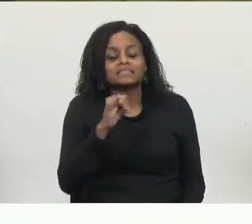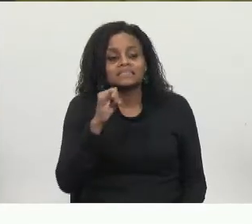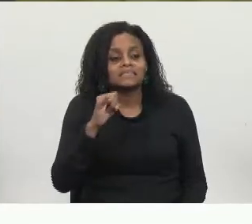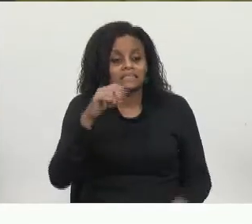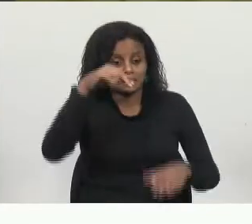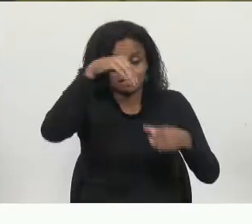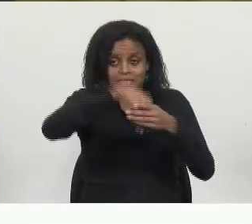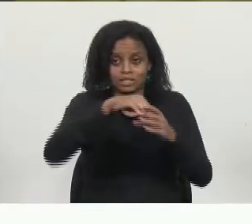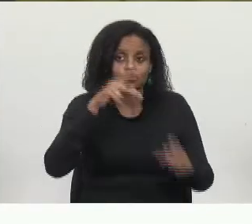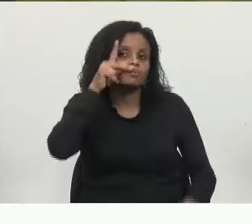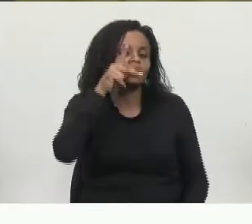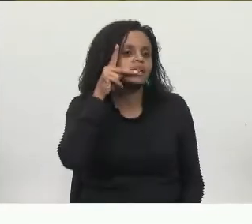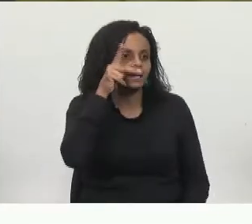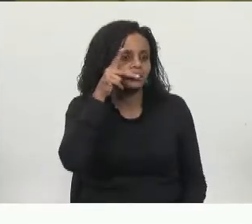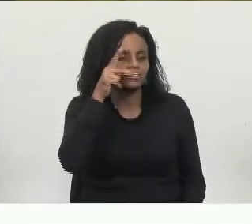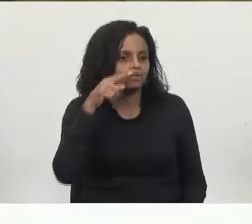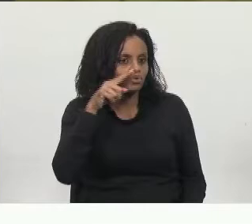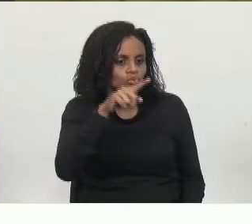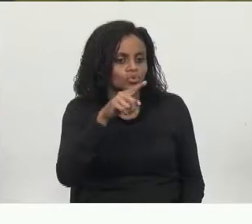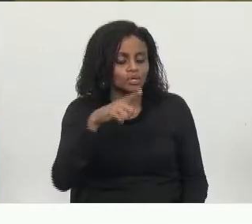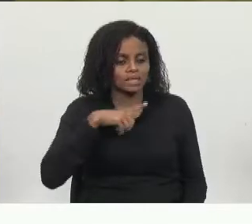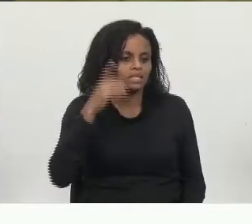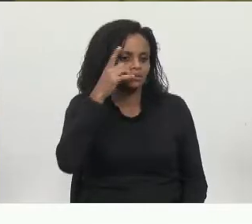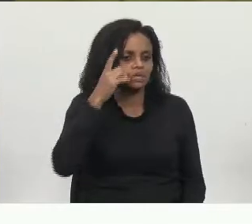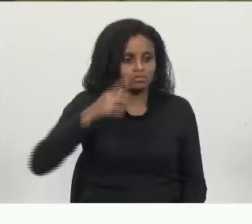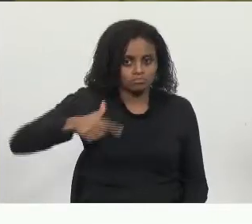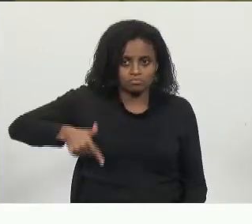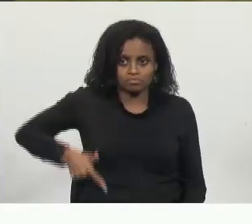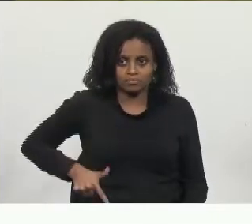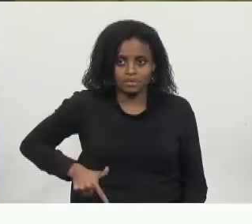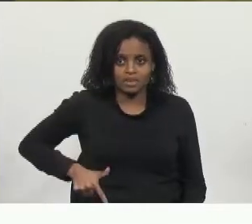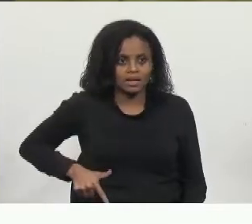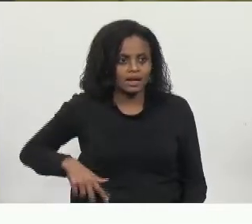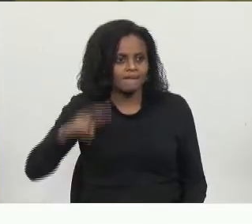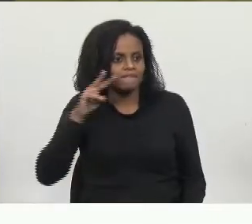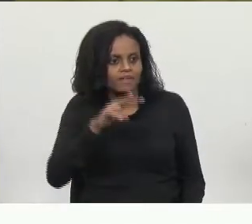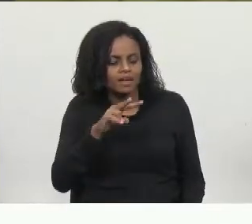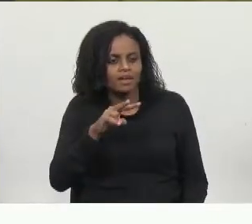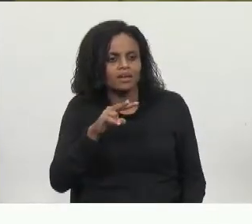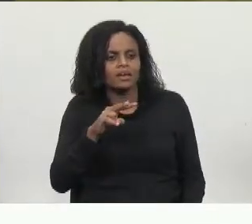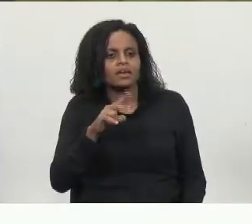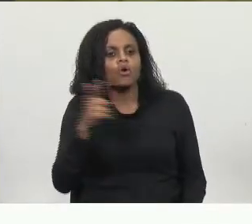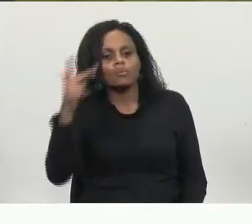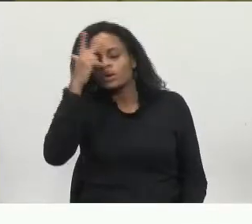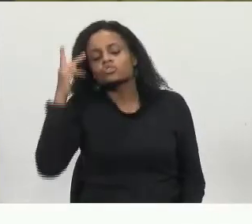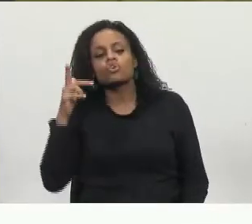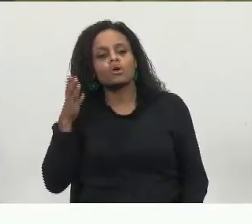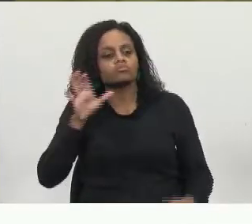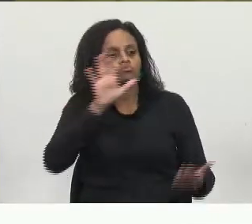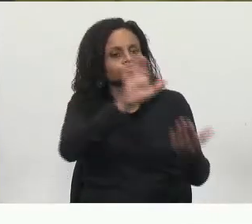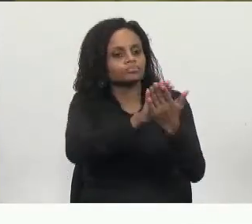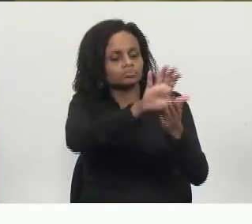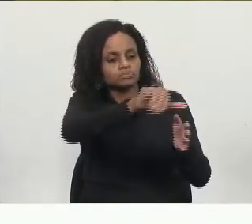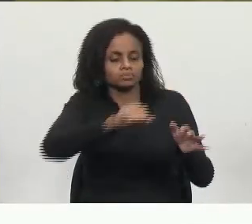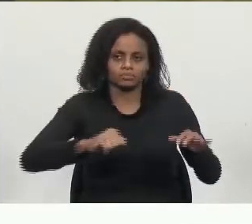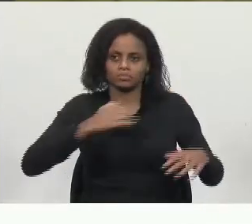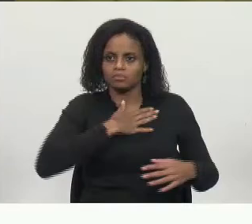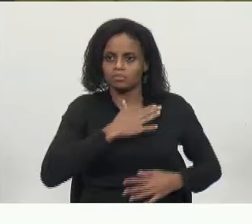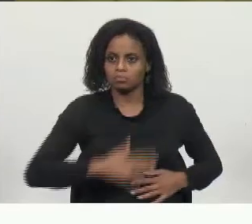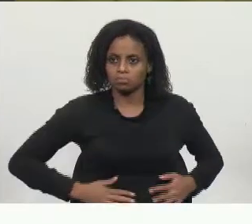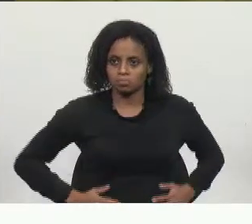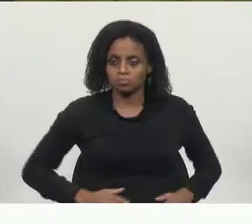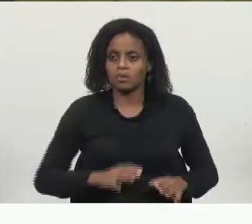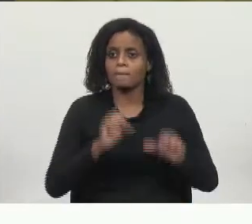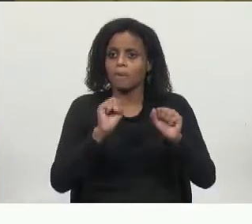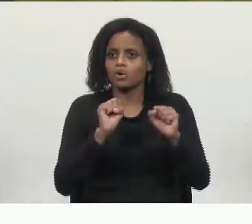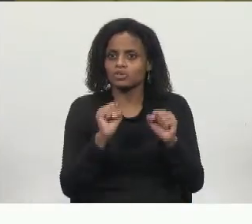Assembleia, caberá ao presidente, aos membros da mesa diretora, aos corregedores, mandar revistá-lo e desarmá-lo, bem como tomar... Eu